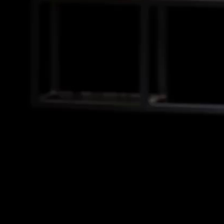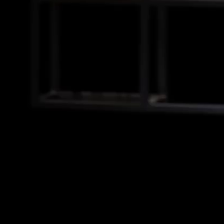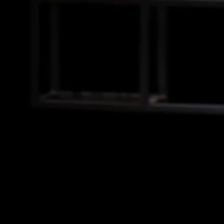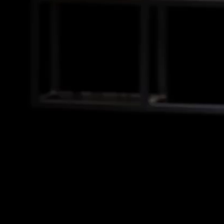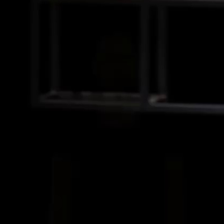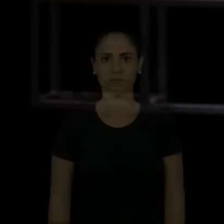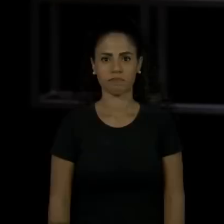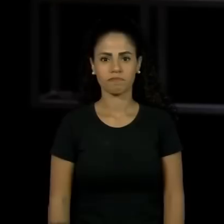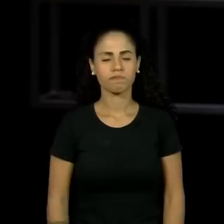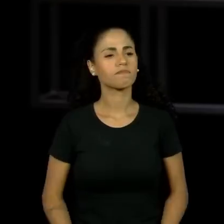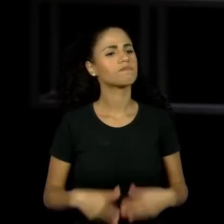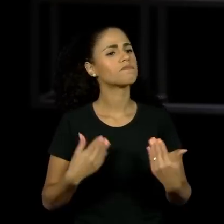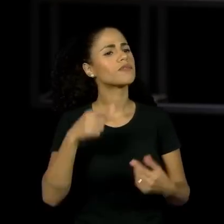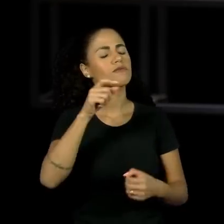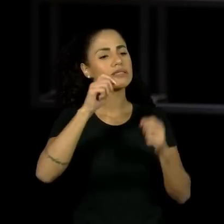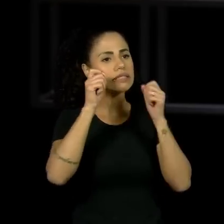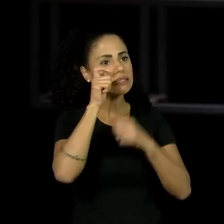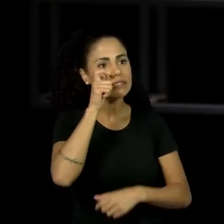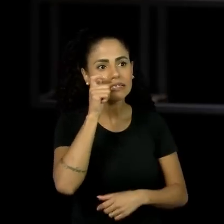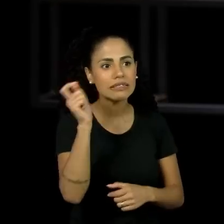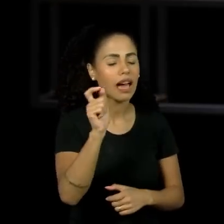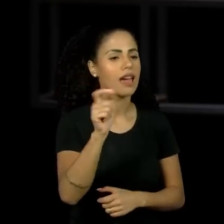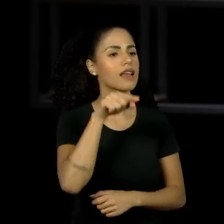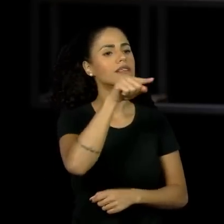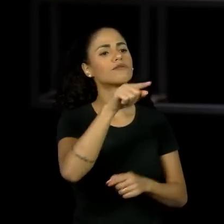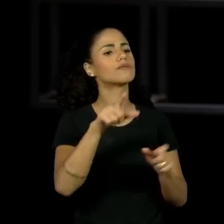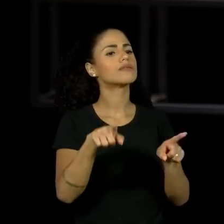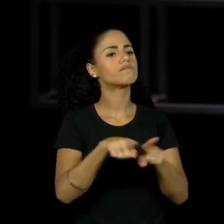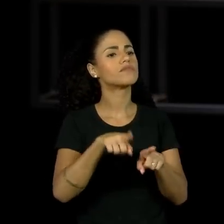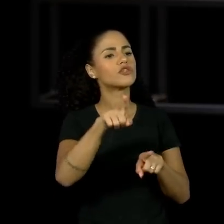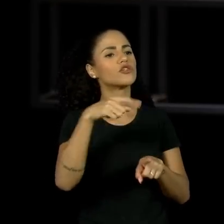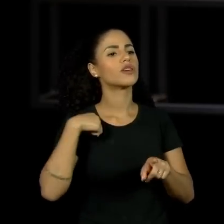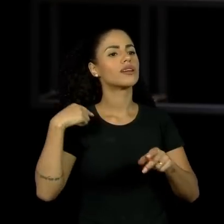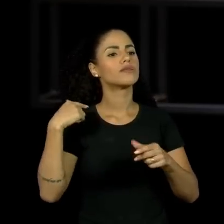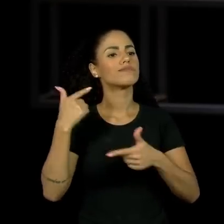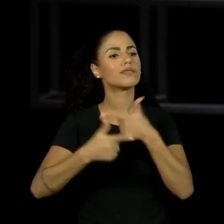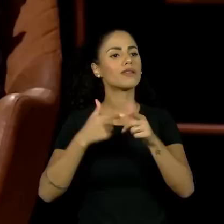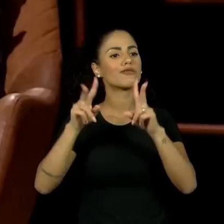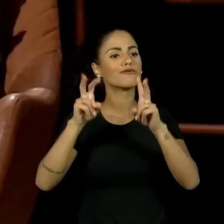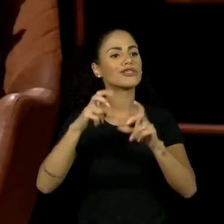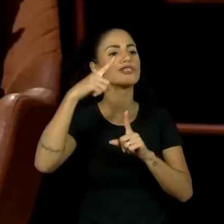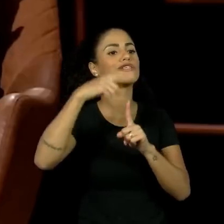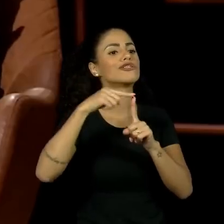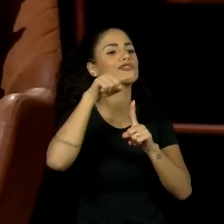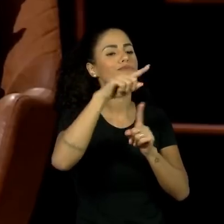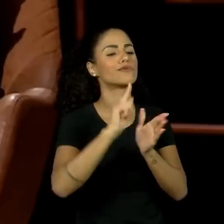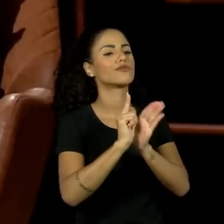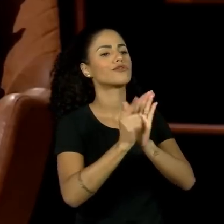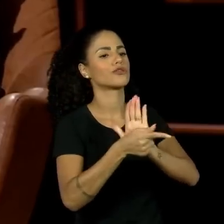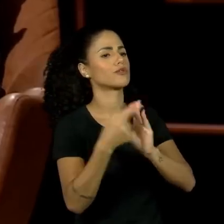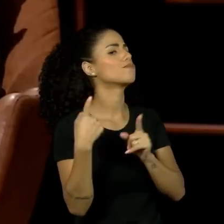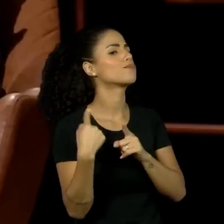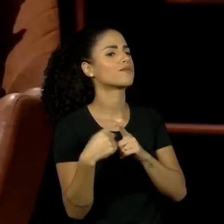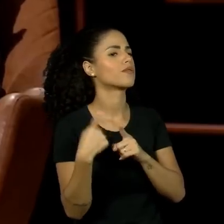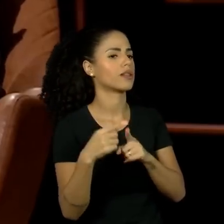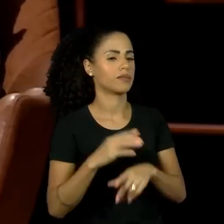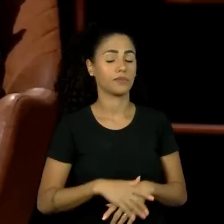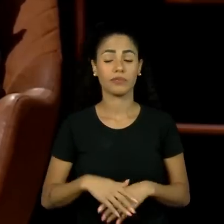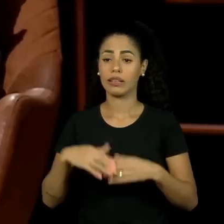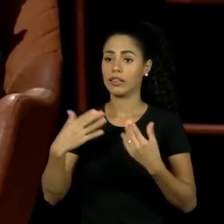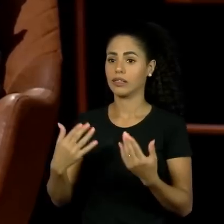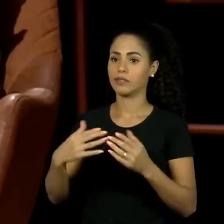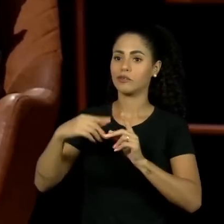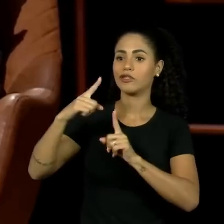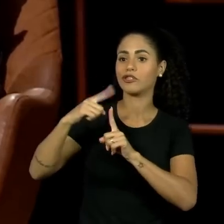O que te despertou esse interesse, né, em trabalhar com as tragédias gregas? Olha, eu acho que a tragédia